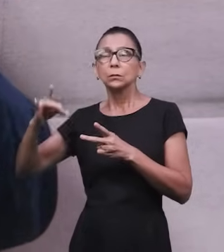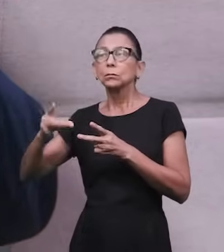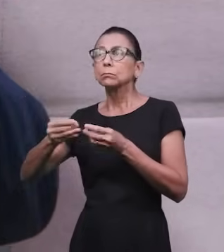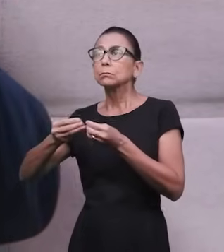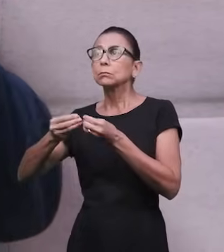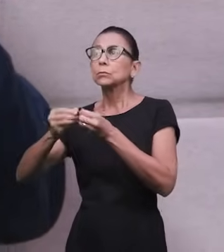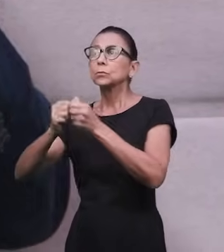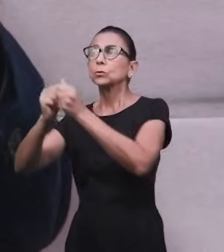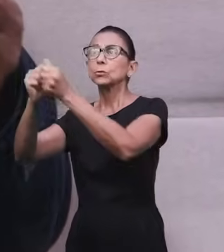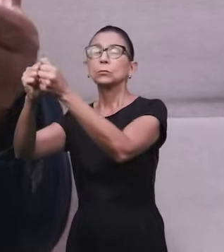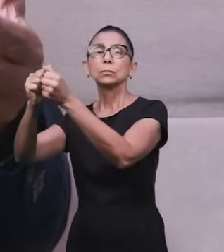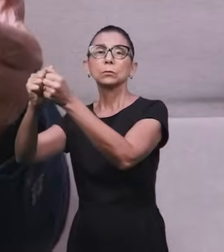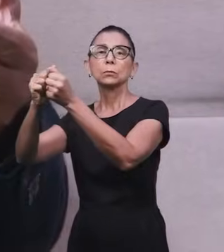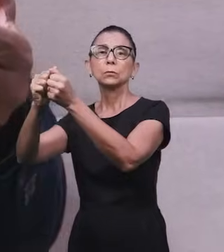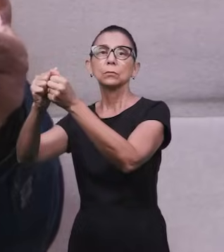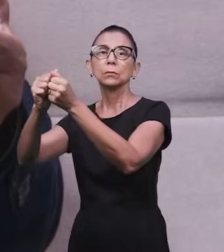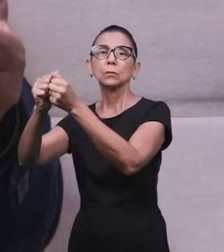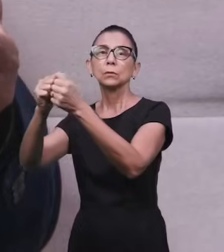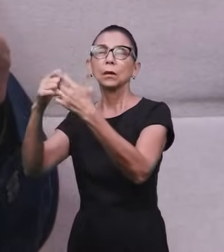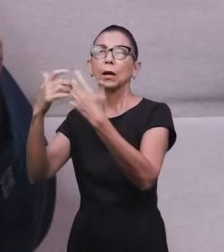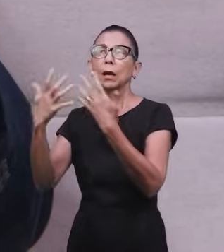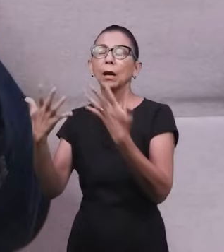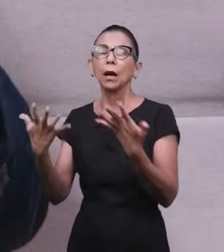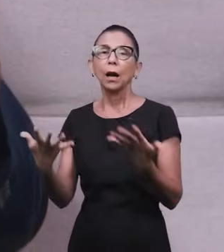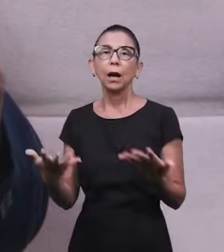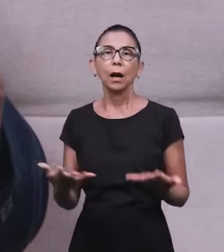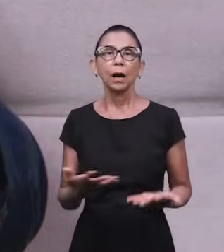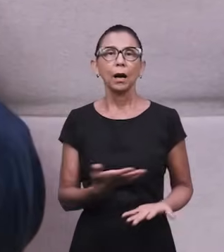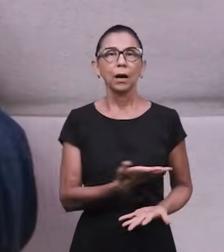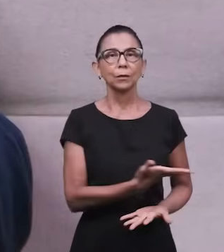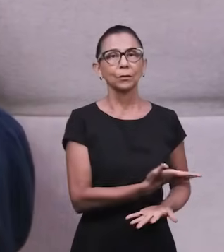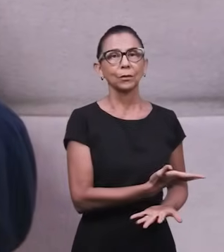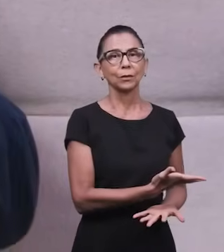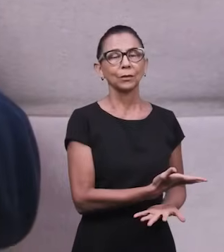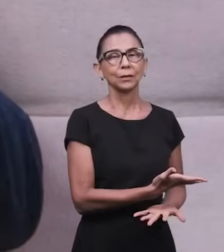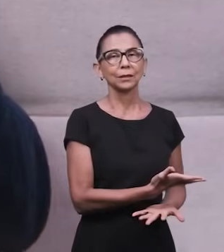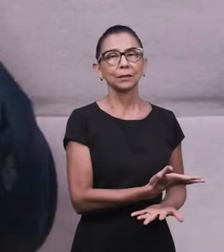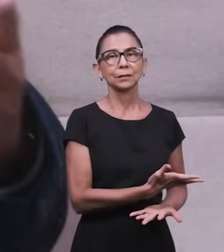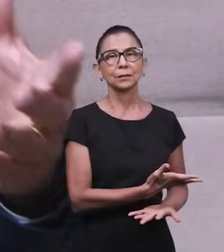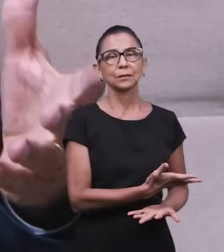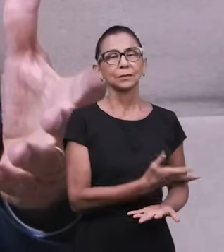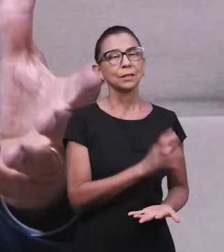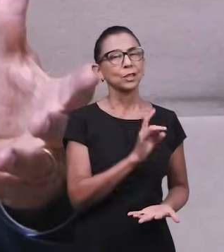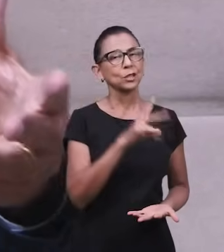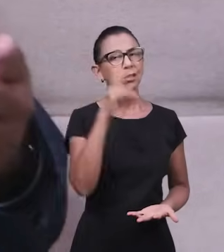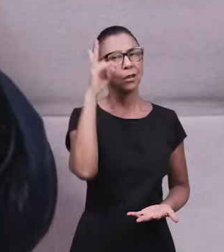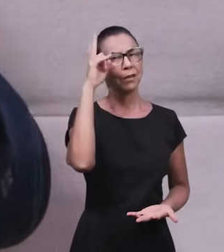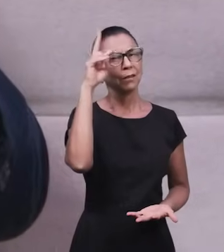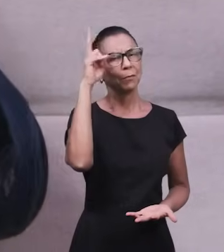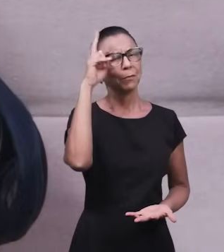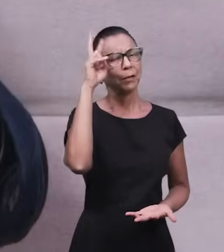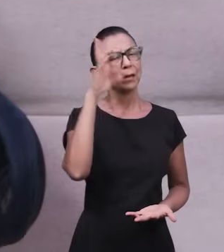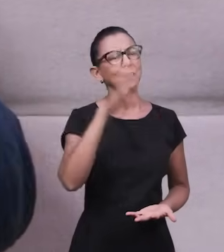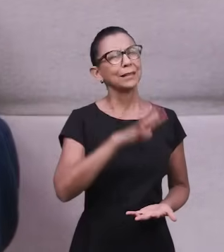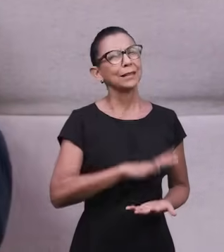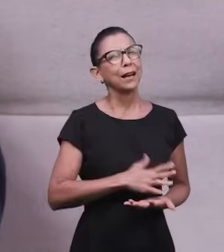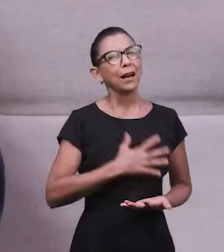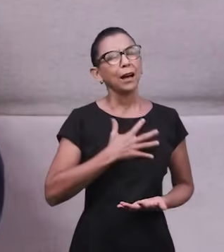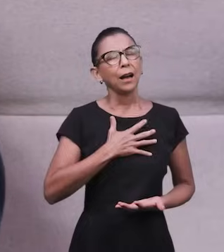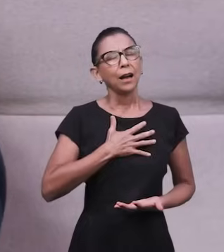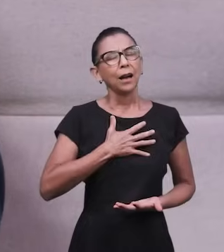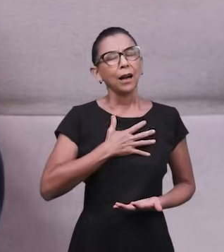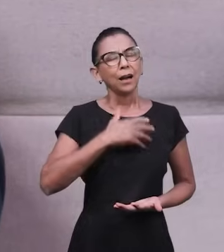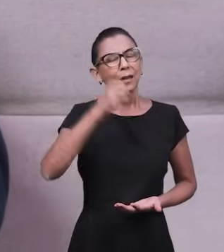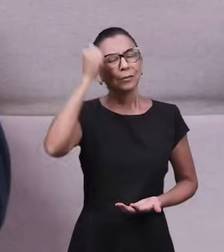as recordações tardias, os remorsos, né, Sérgio? Os remorsos É isso mesmo. da